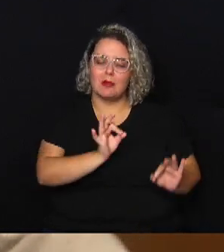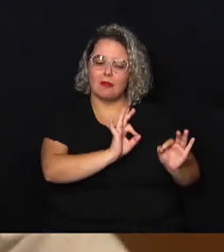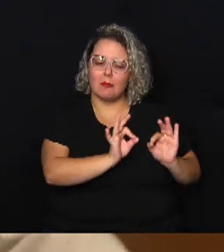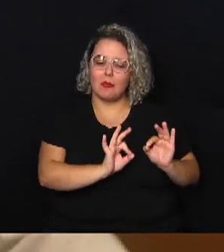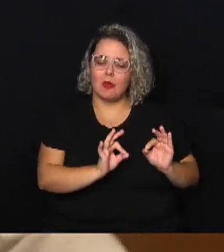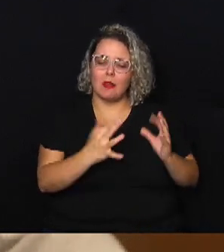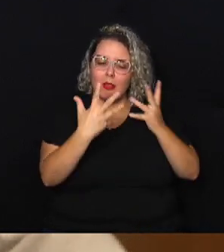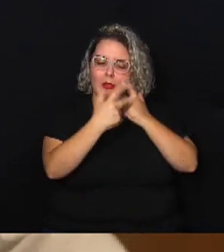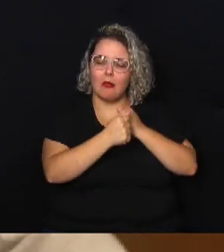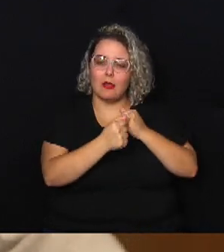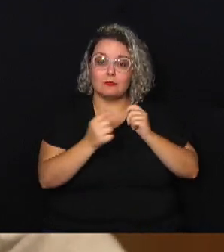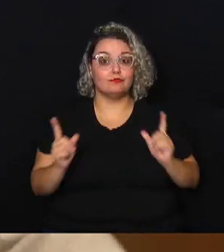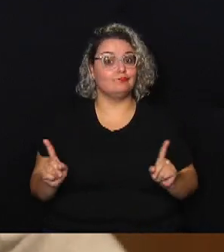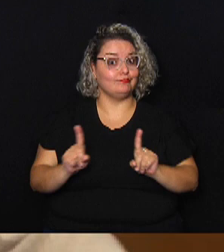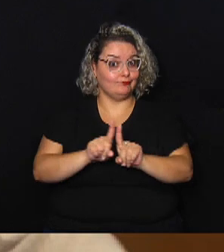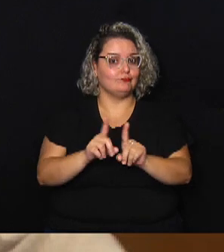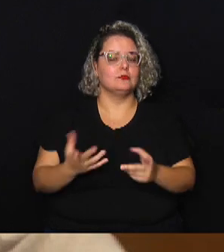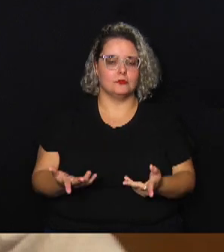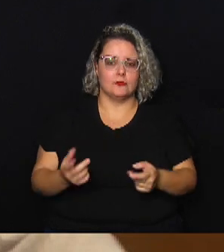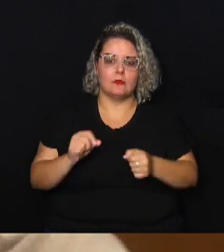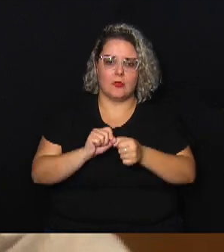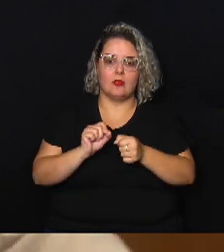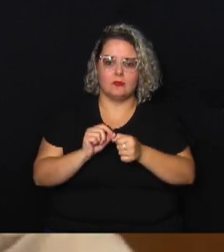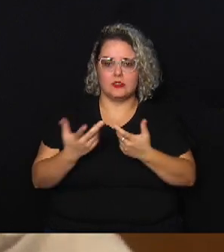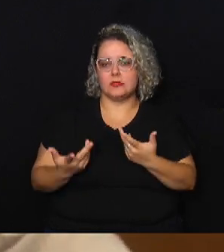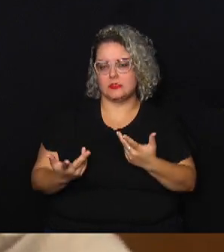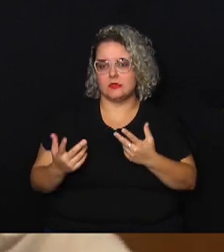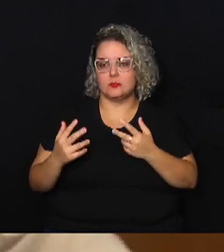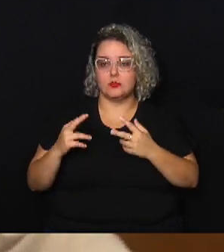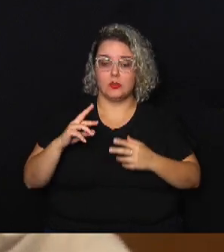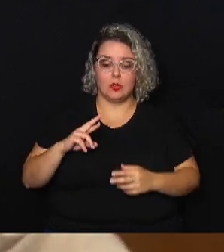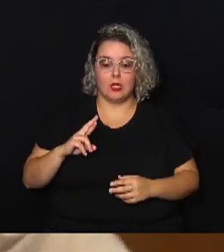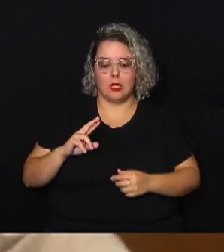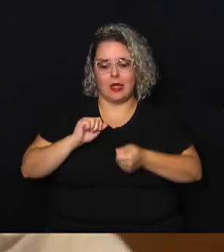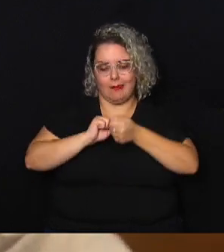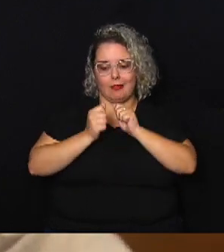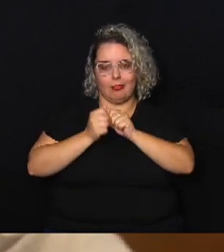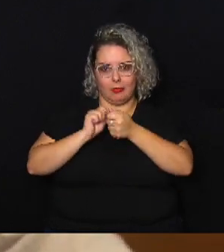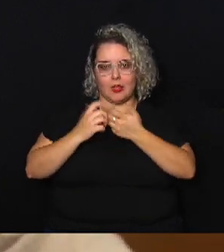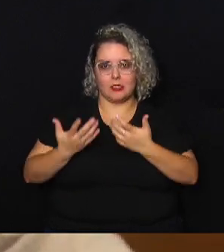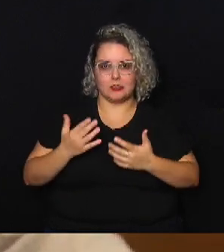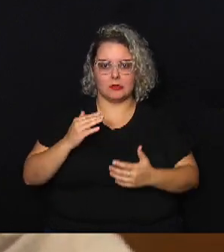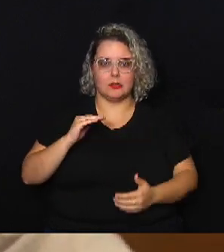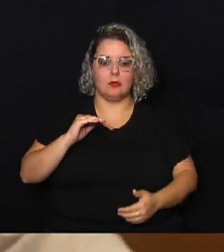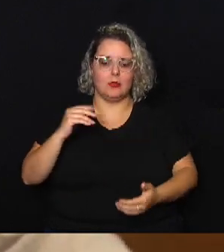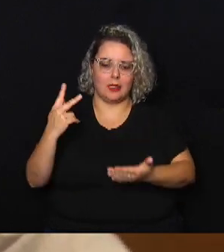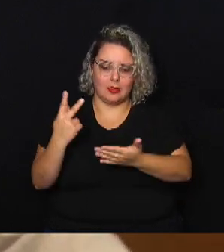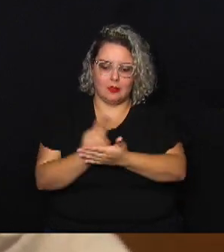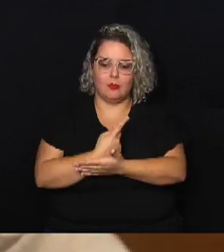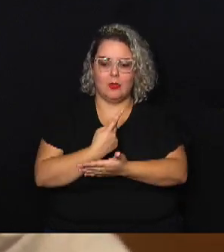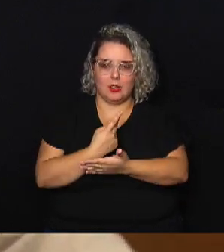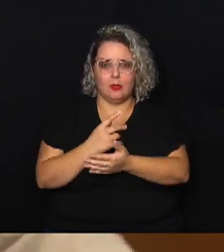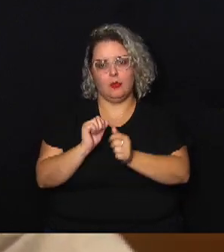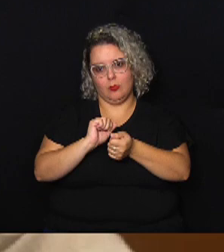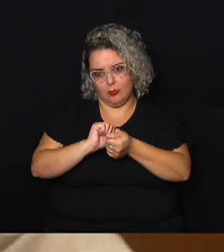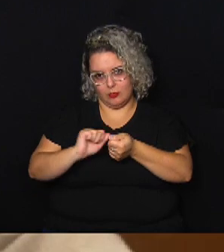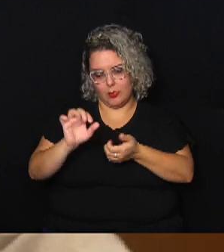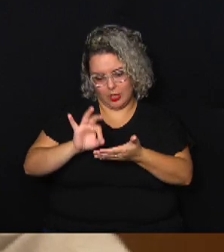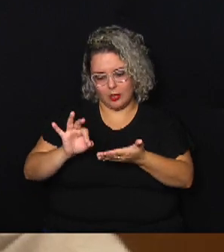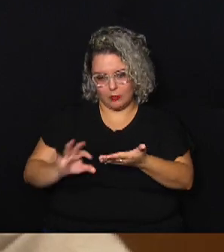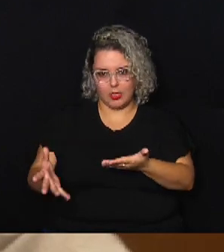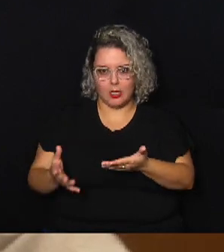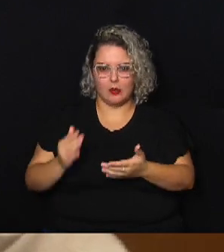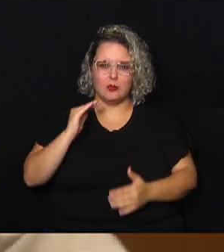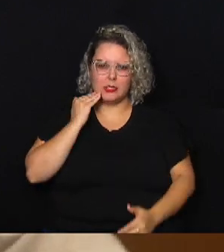reparadora com o objetivo estético. A gente não faz, a gente faz pensando em trazer o